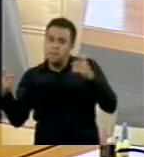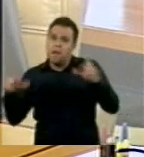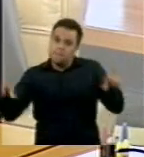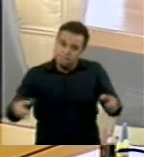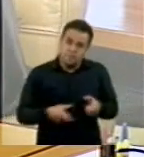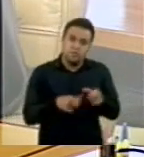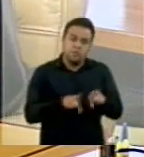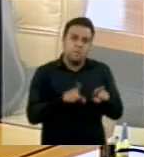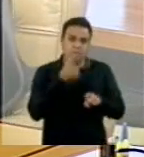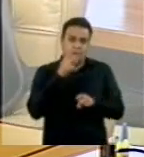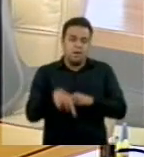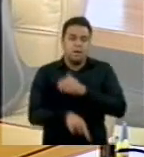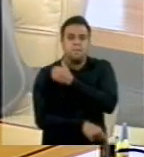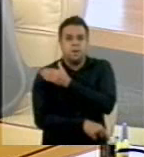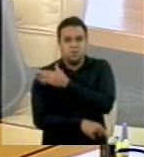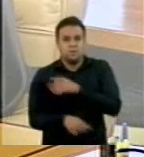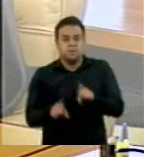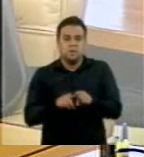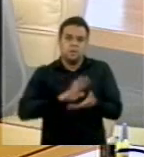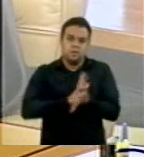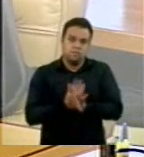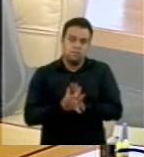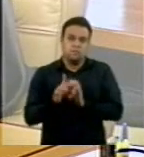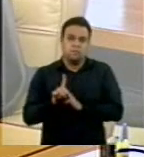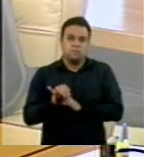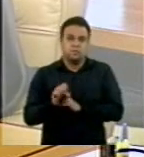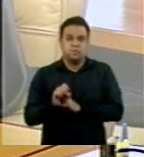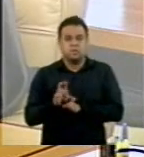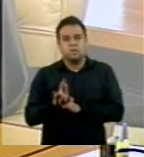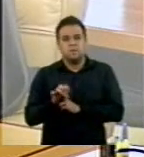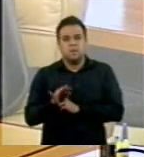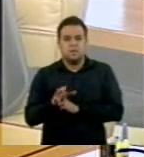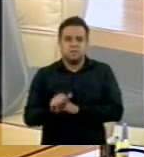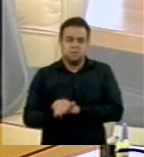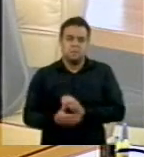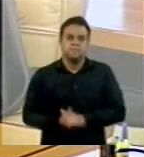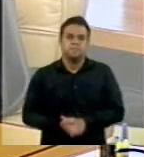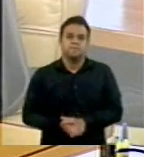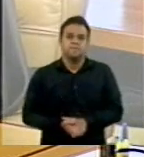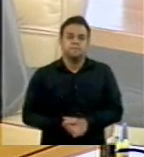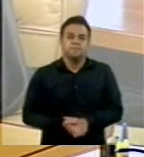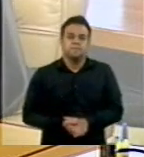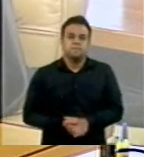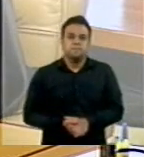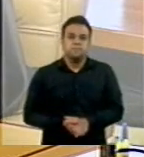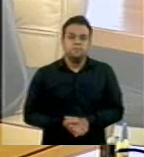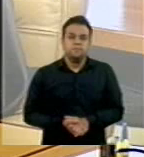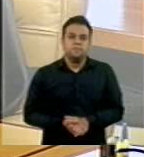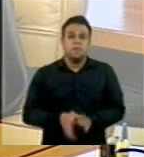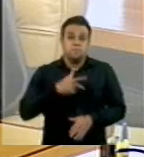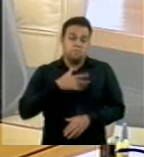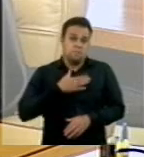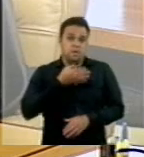de preconceito e discriminação. Perceba-se que, em meu modo de ver, para além